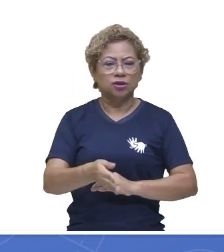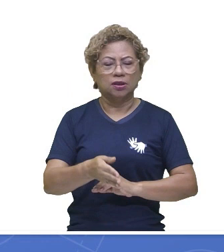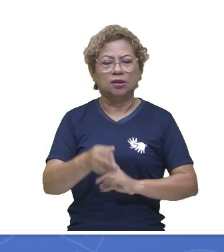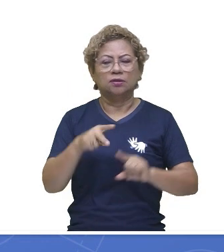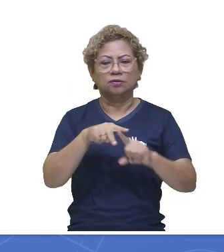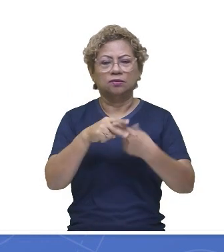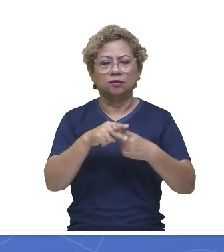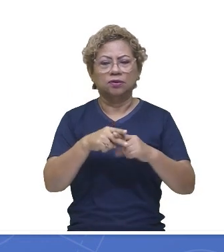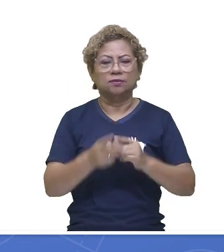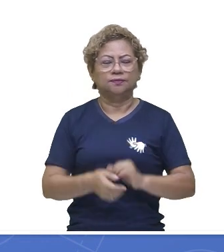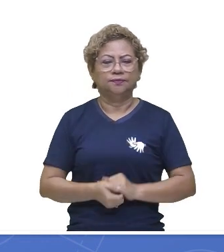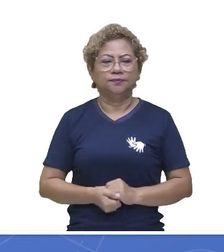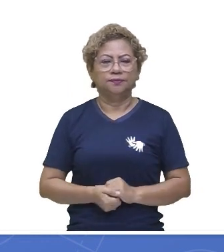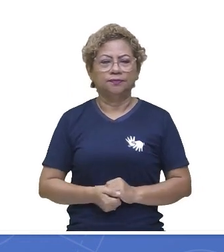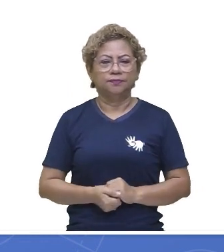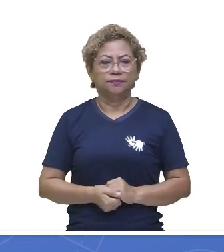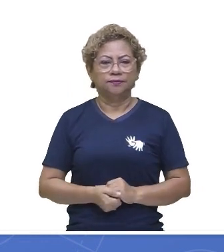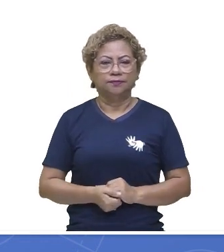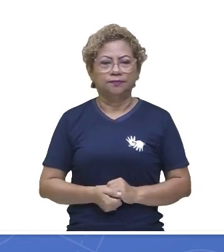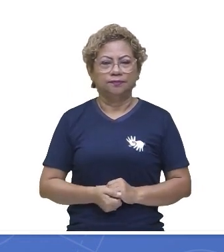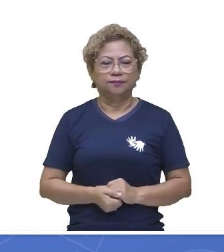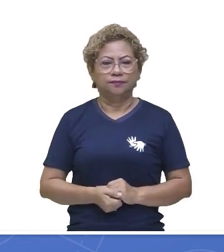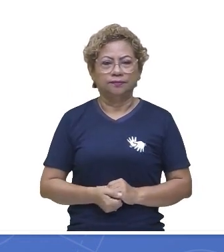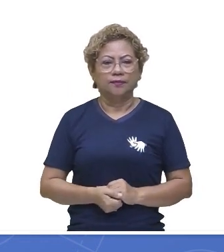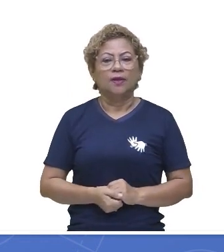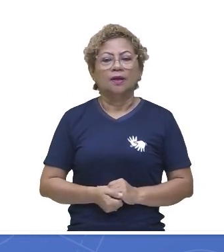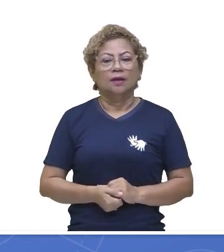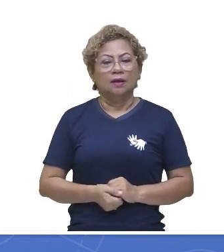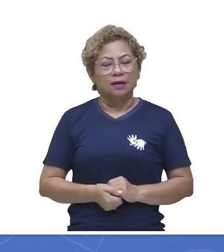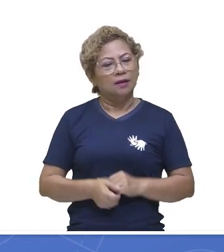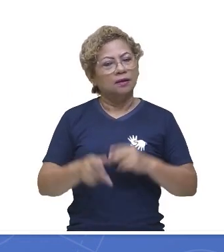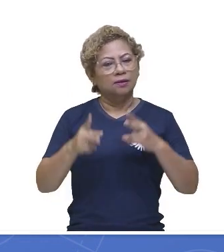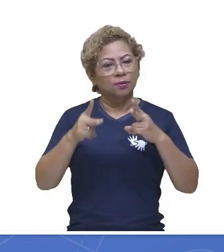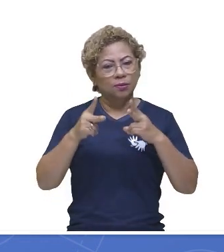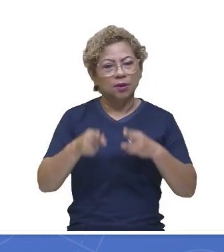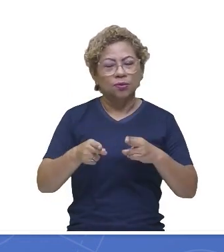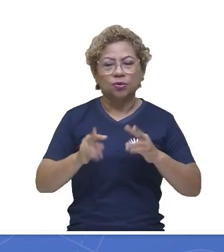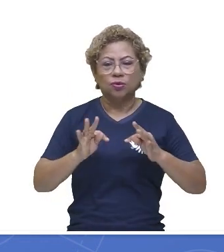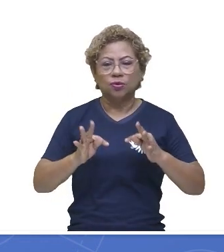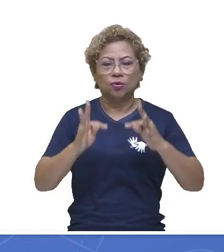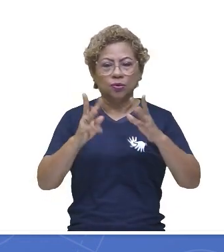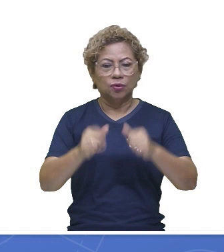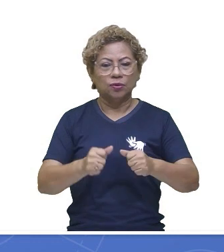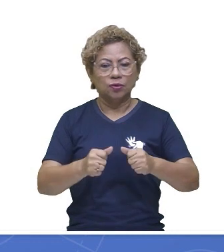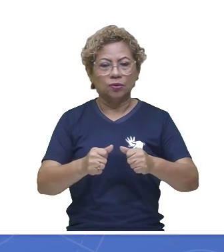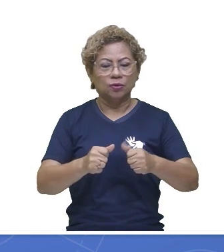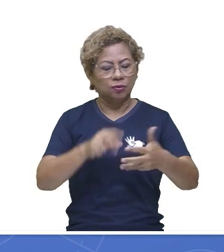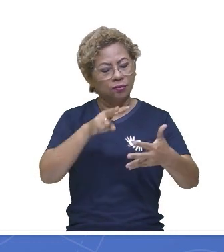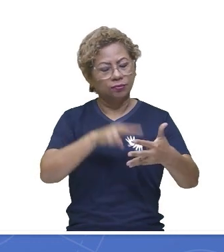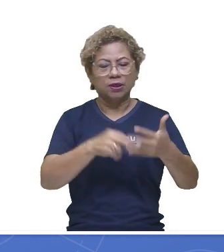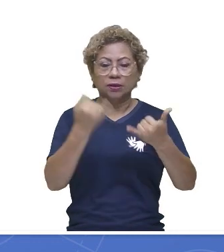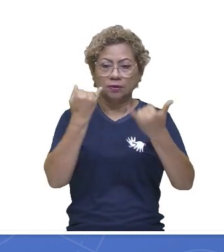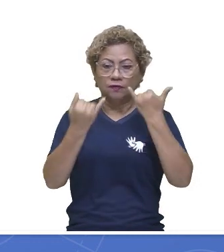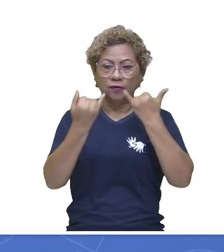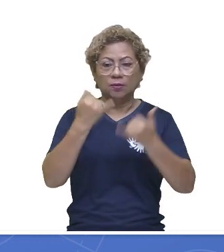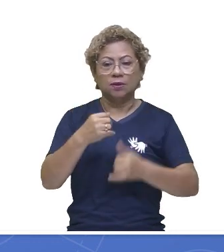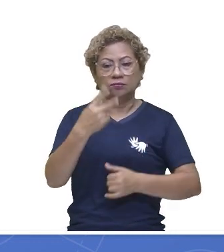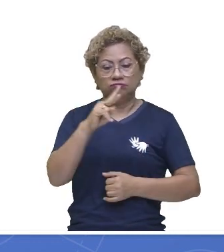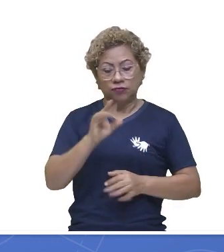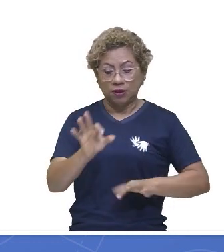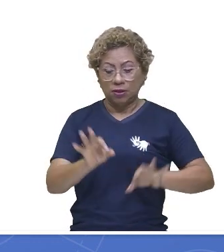correção. Aqui nós vamos utilizar a equação fundamental da calorimetria. A resposta para essa questão vai